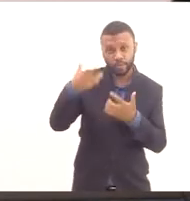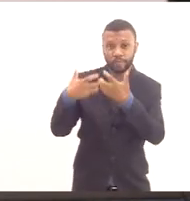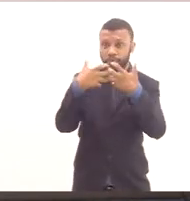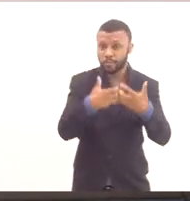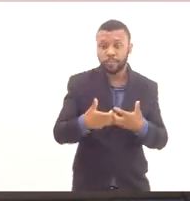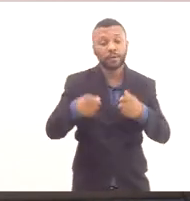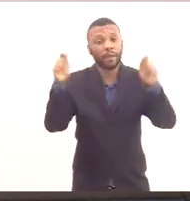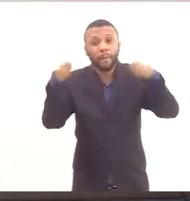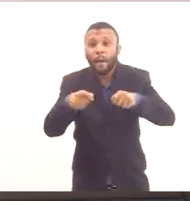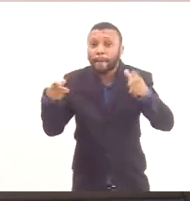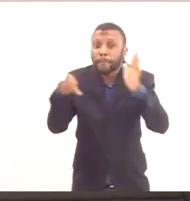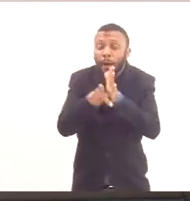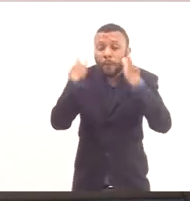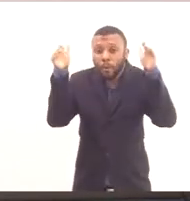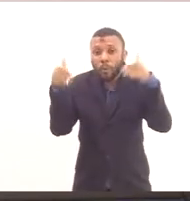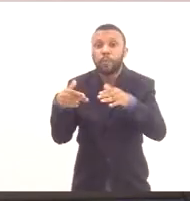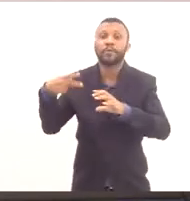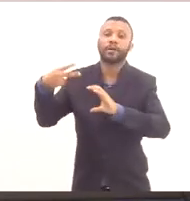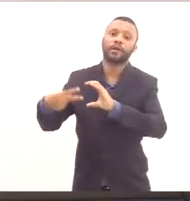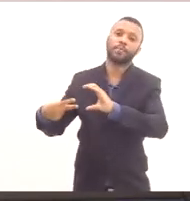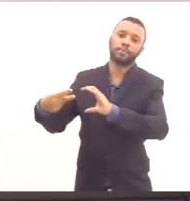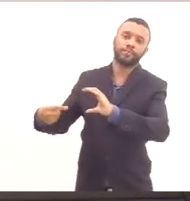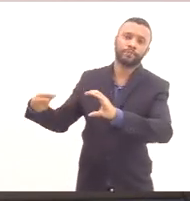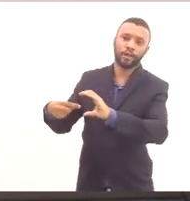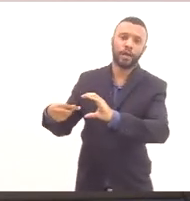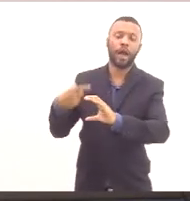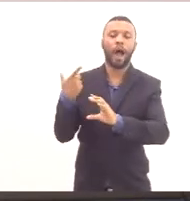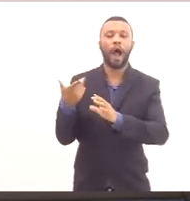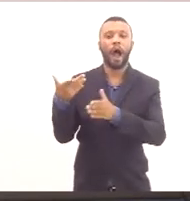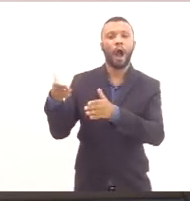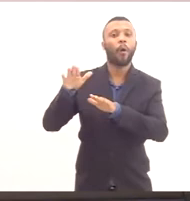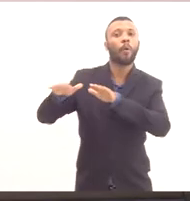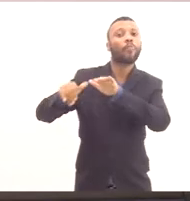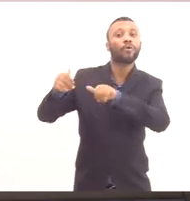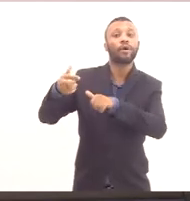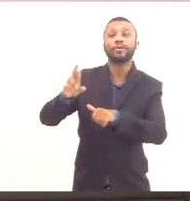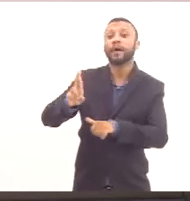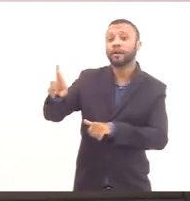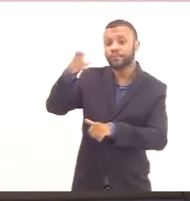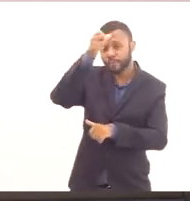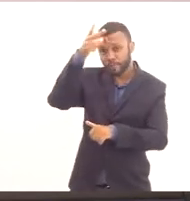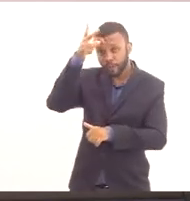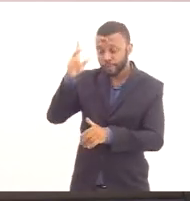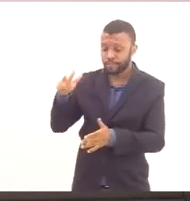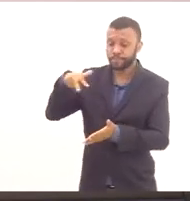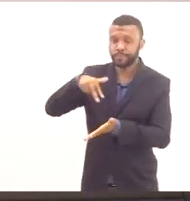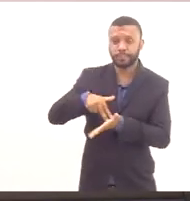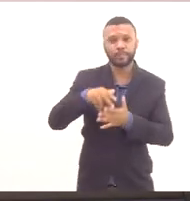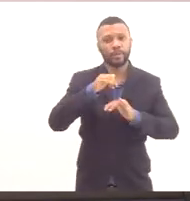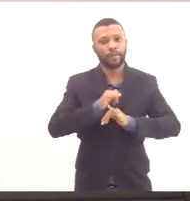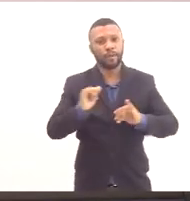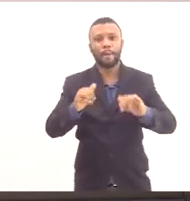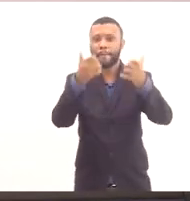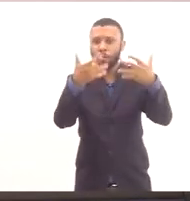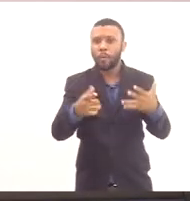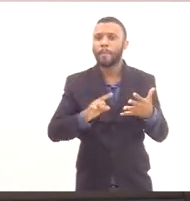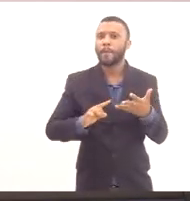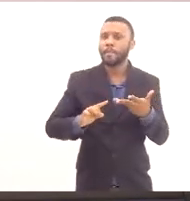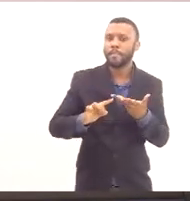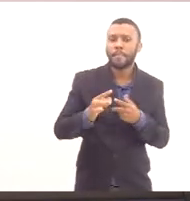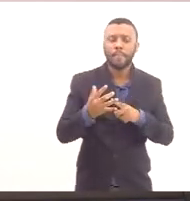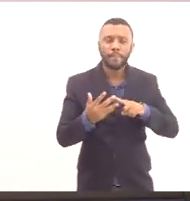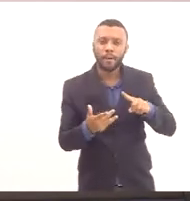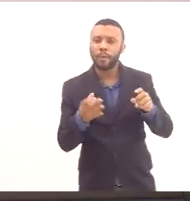são competência exclusiva da Câmara Municipal a convocação de autoridade Municipal era para prestar pessoalmente informações sobre a matéria previamente